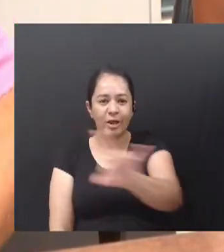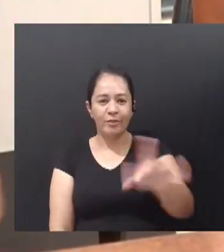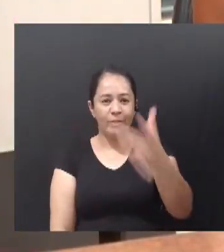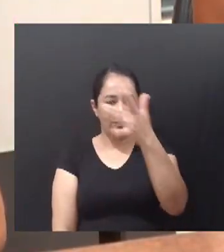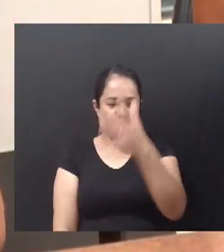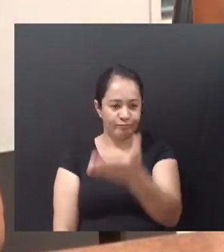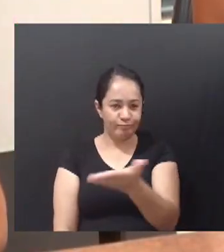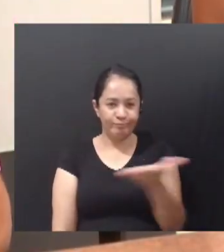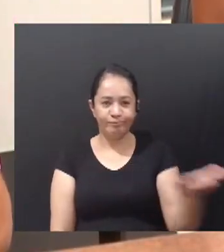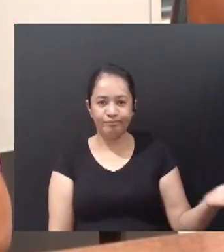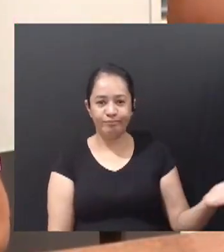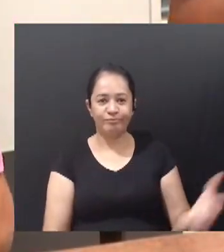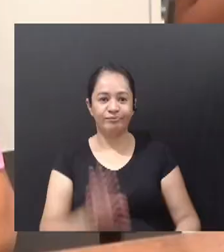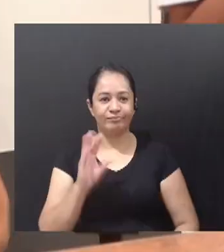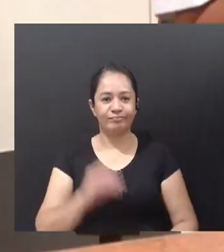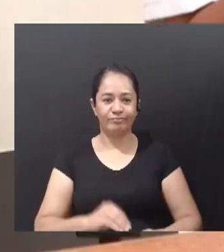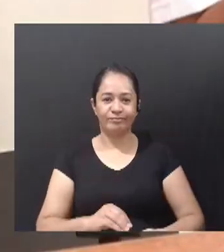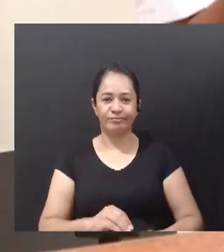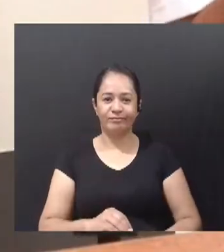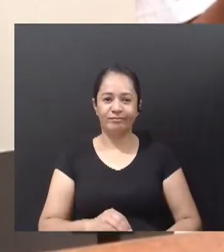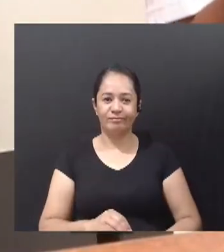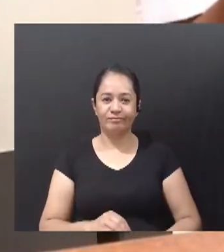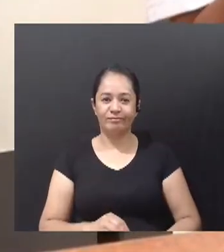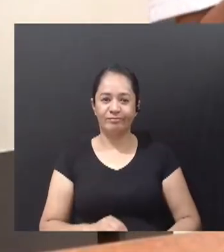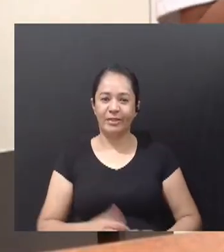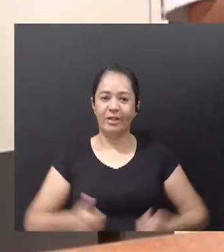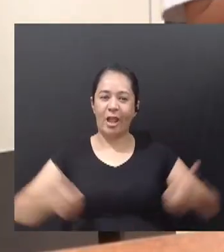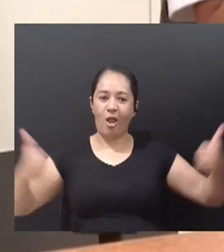É isso, da hora, massa.